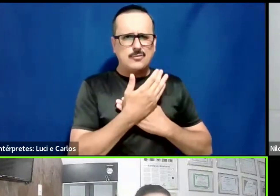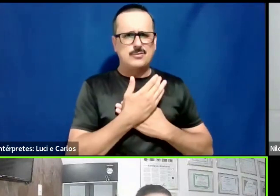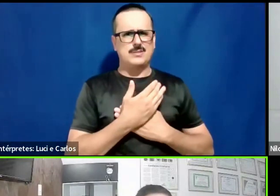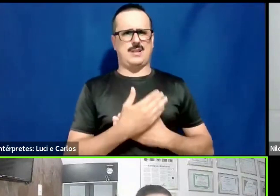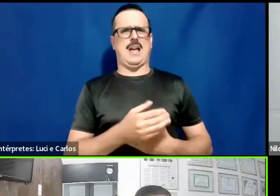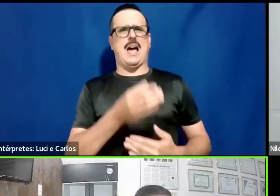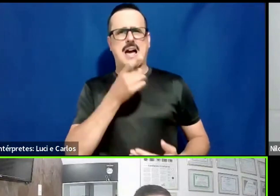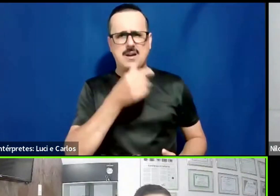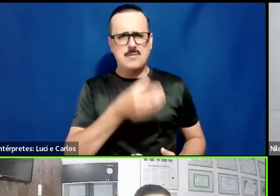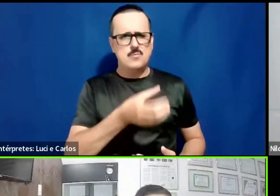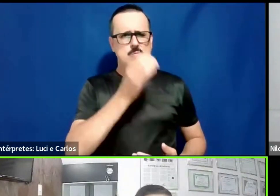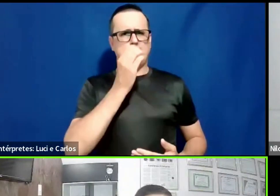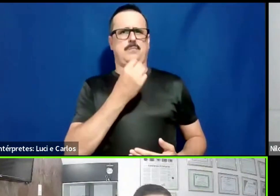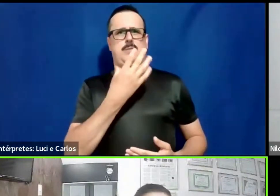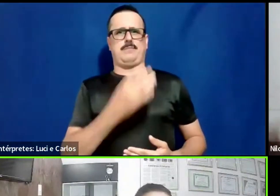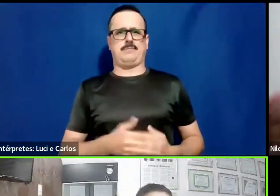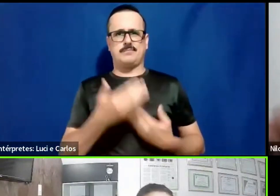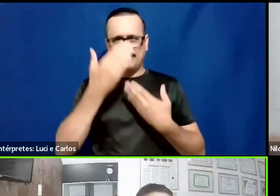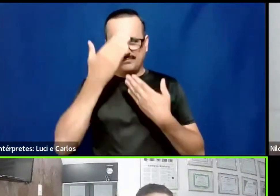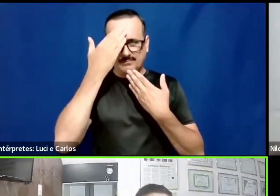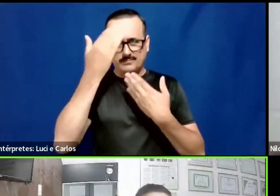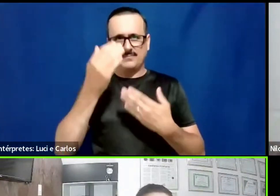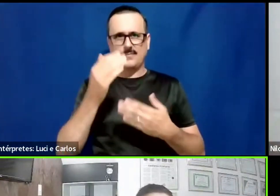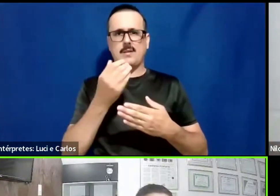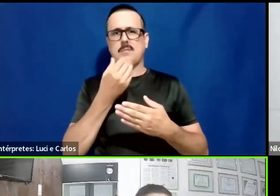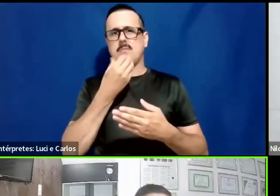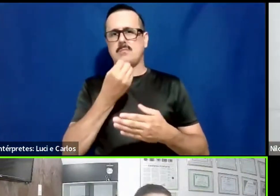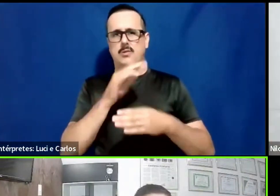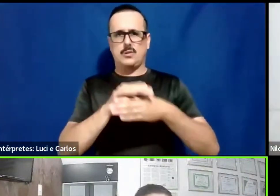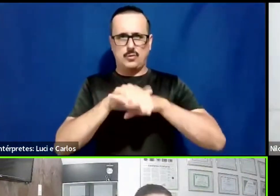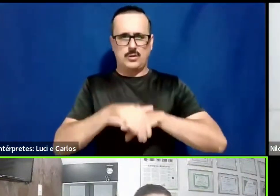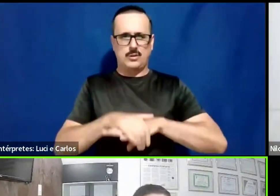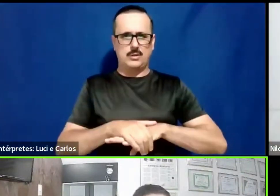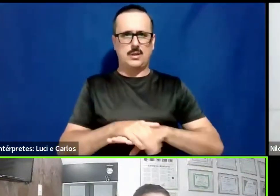viva. Boa noite a todos. E o meu site é